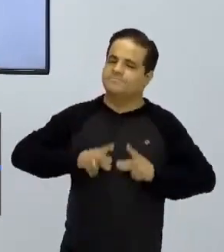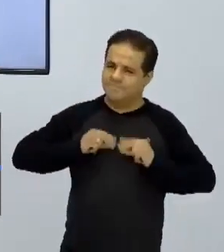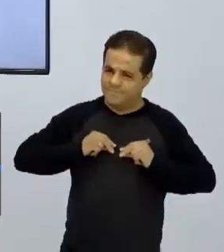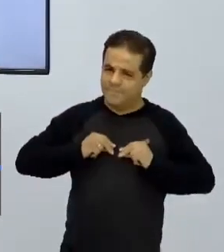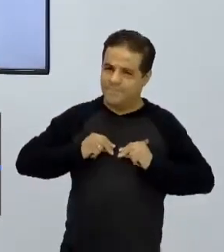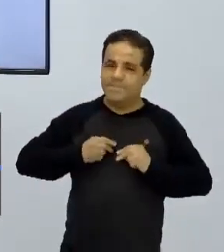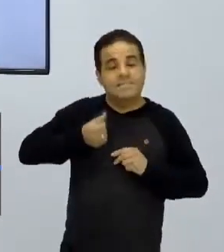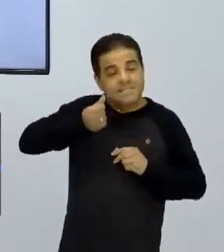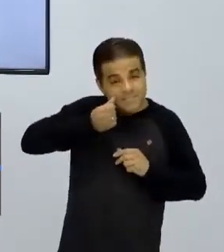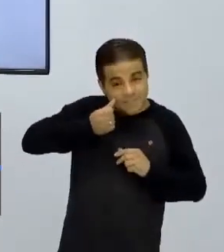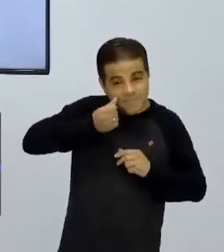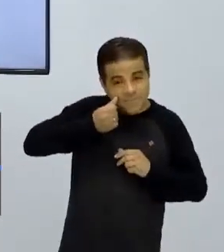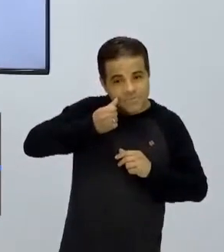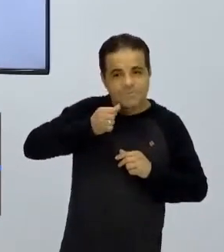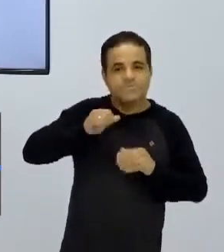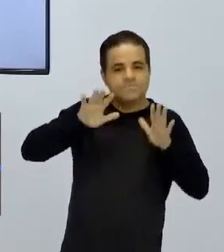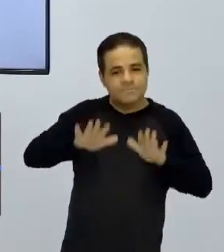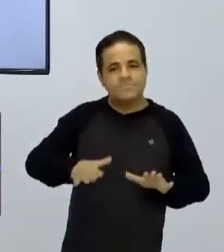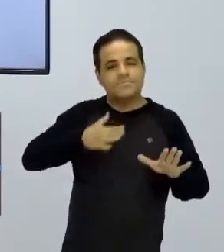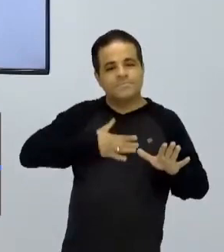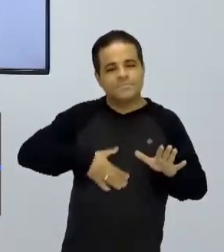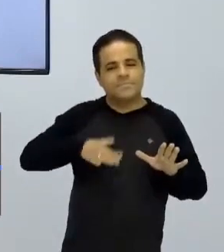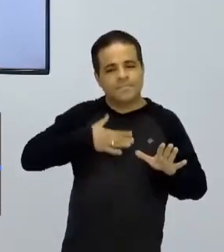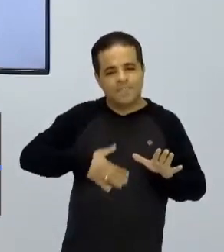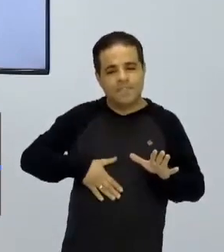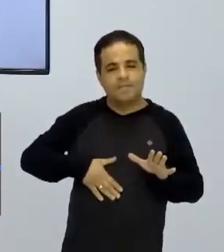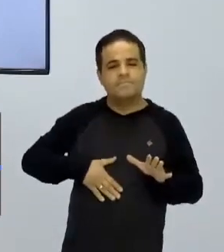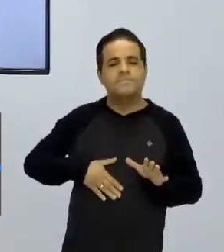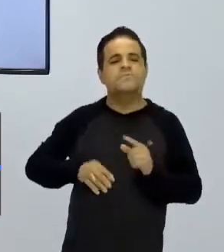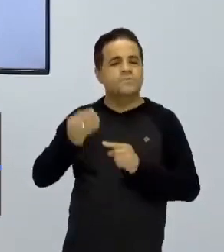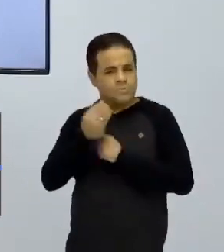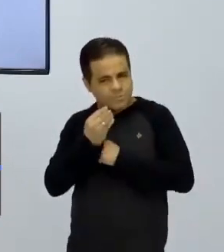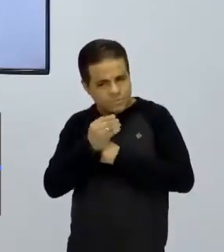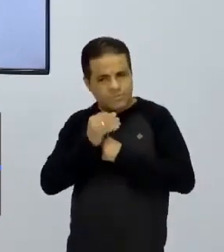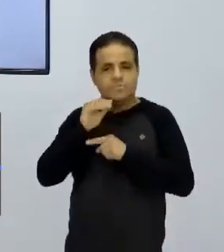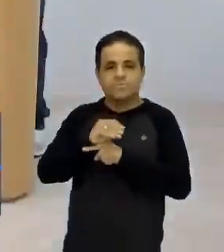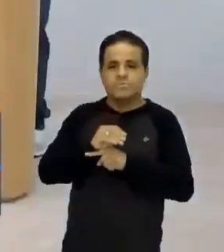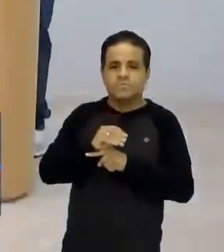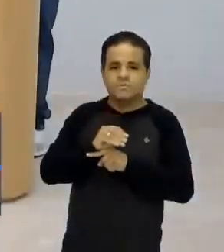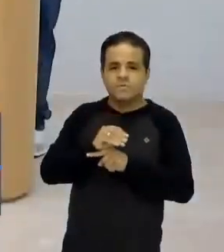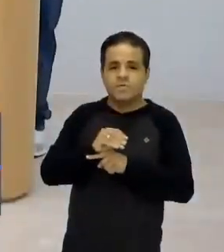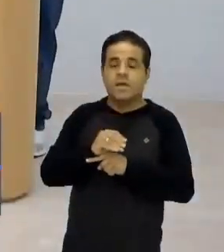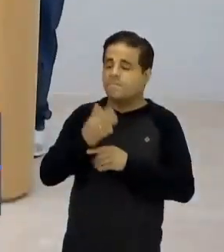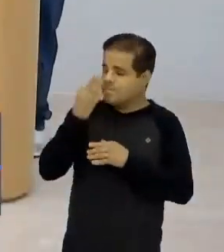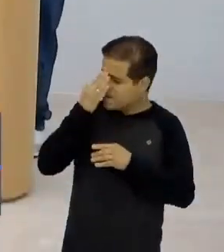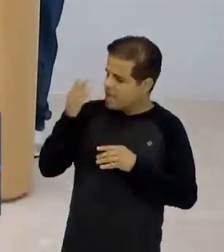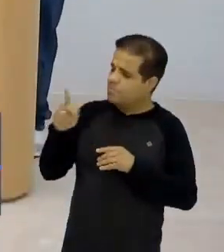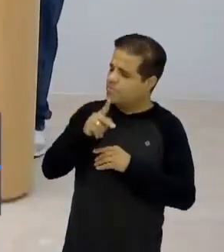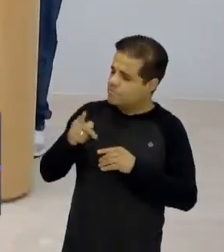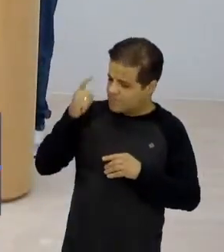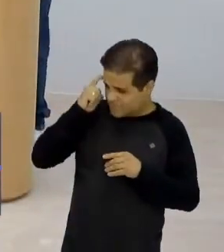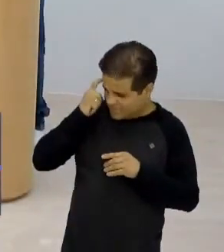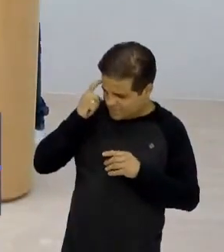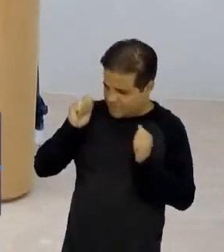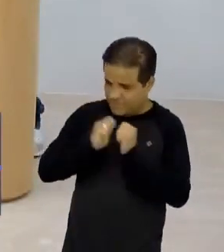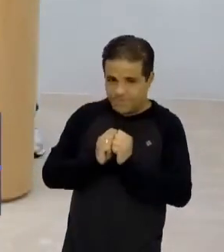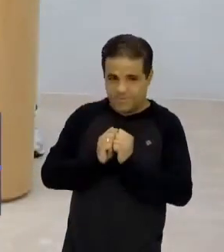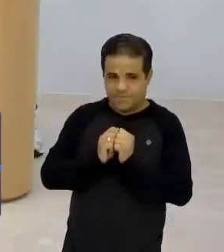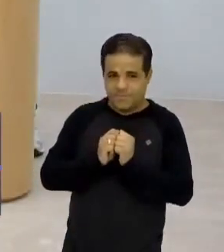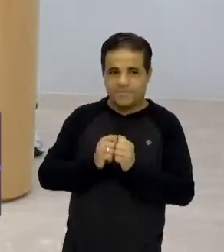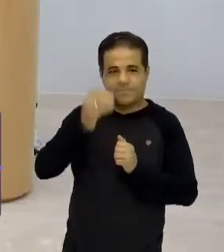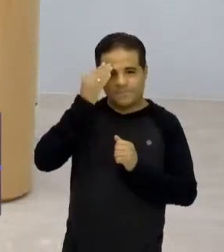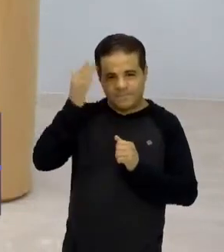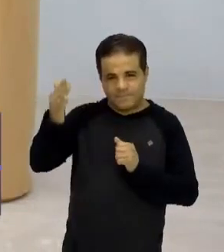prolongado, sextou, fiquem aí tranquilos, se cuidem, até a próxima. Obrigado, professor Giba.